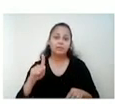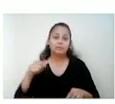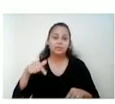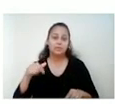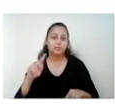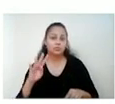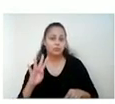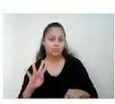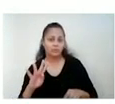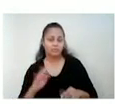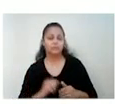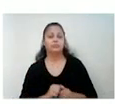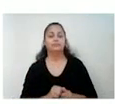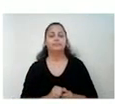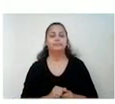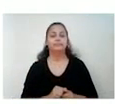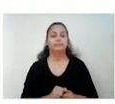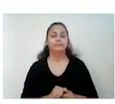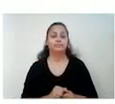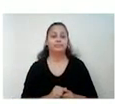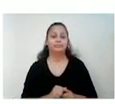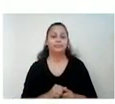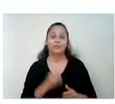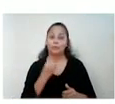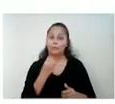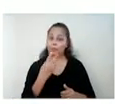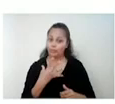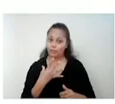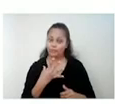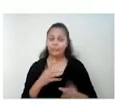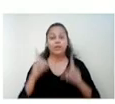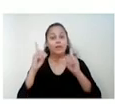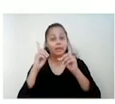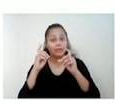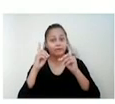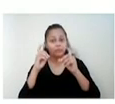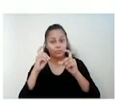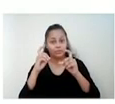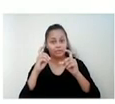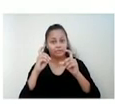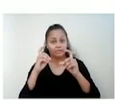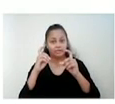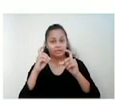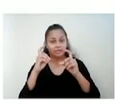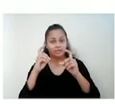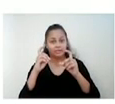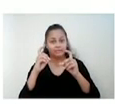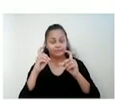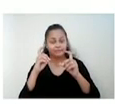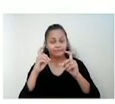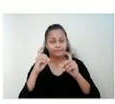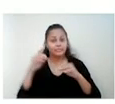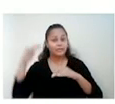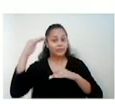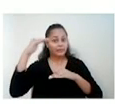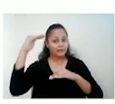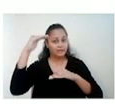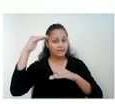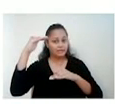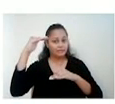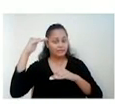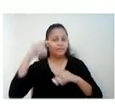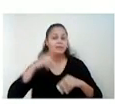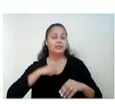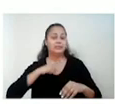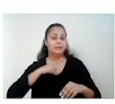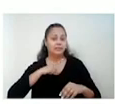lado. Né? Bom, na fotografia, né, aqui de cima,